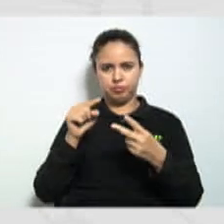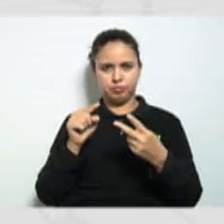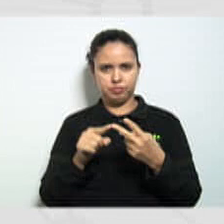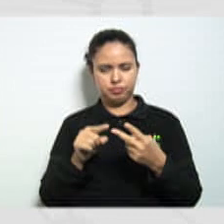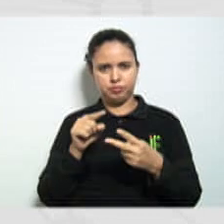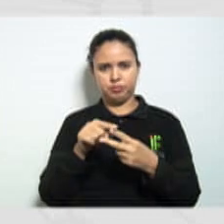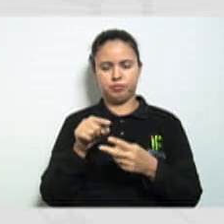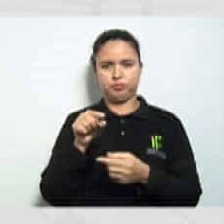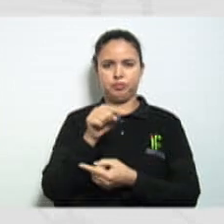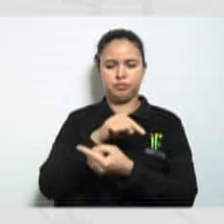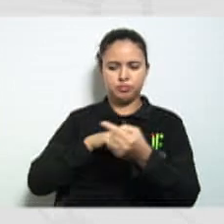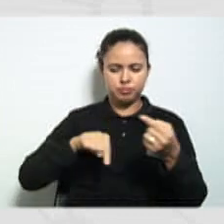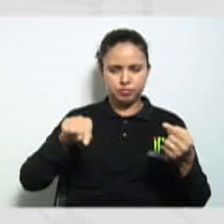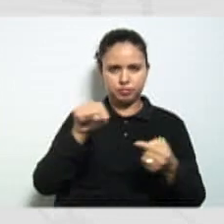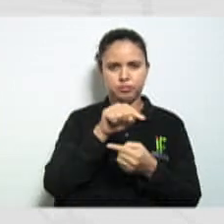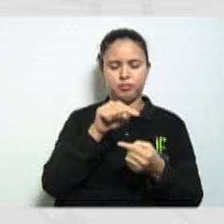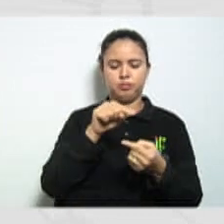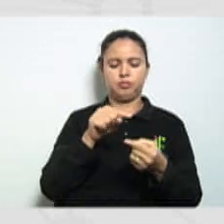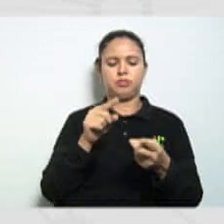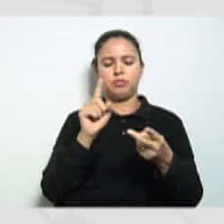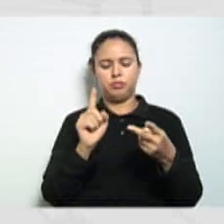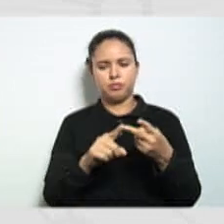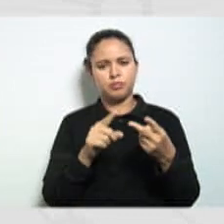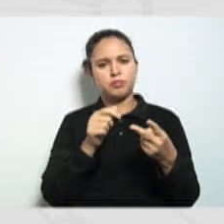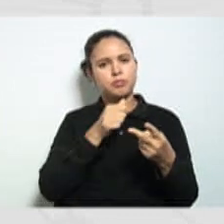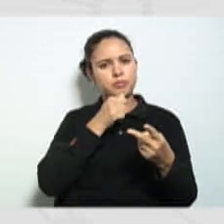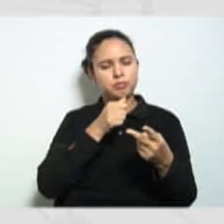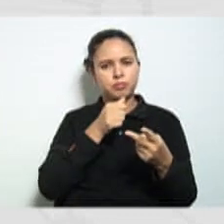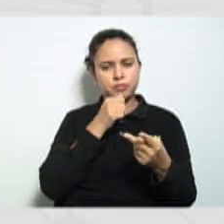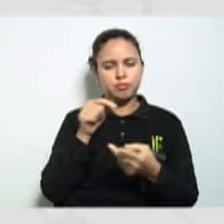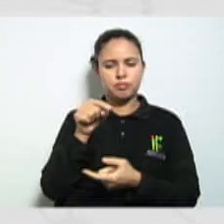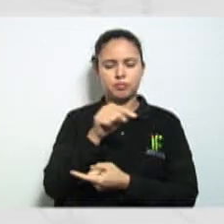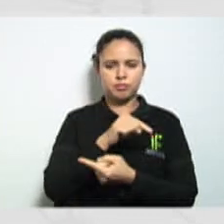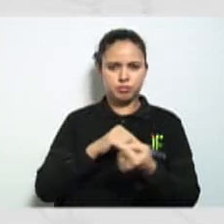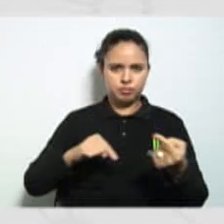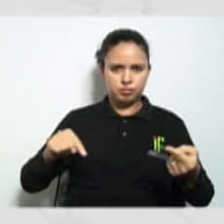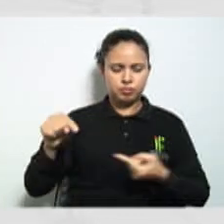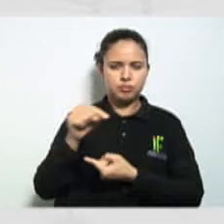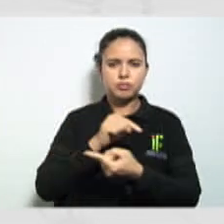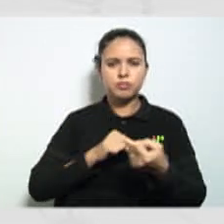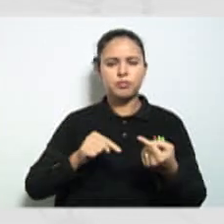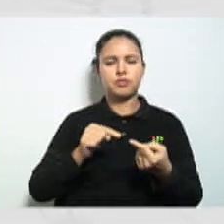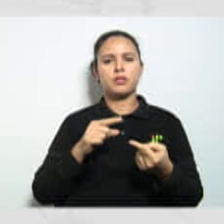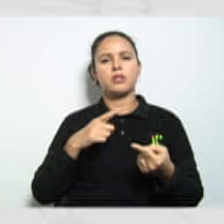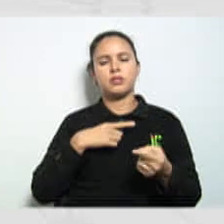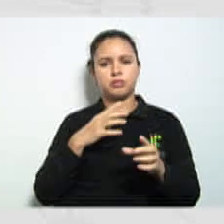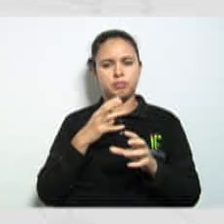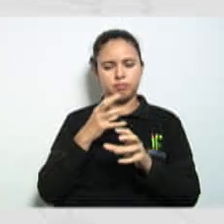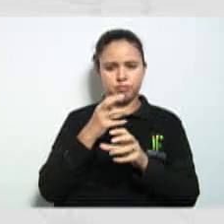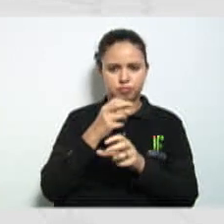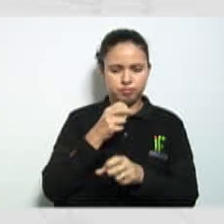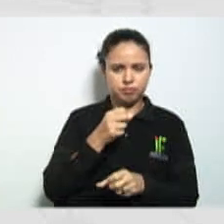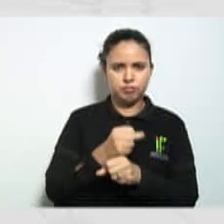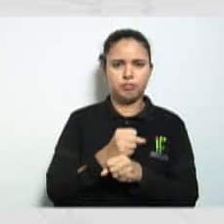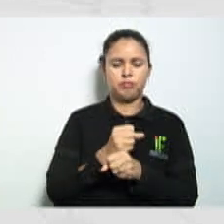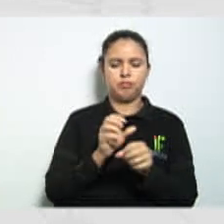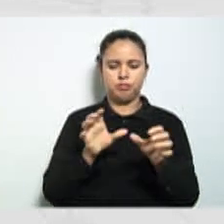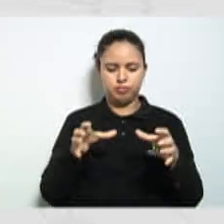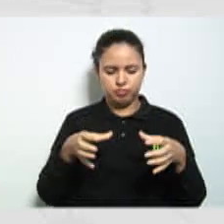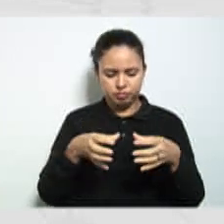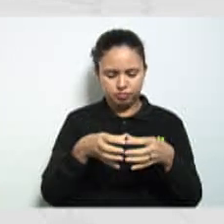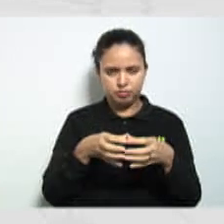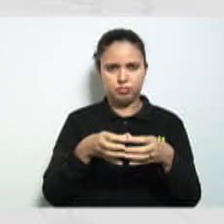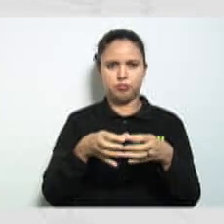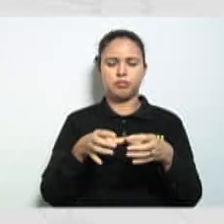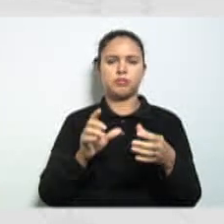ativo não circulante. Agrupam-se as contas cuja realização está além do período